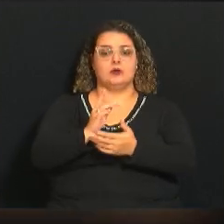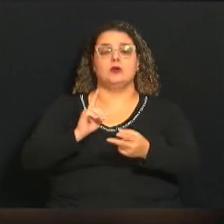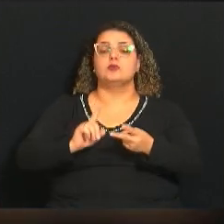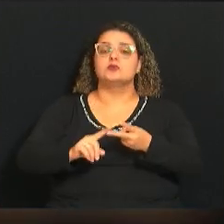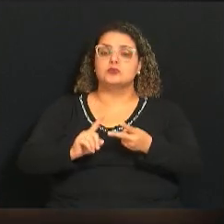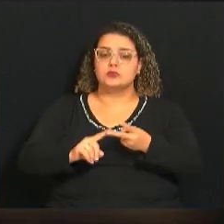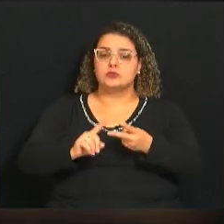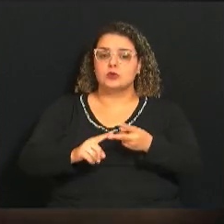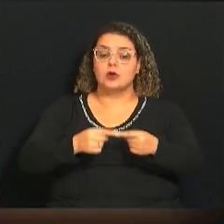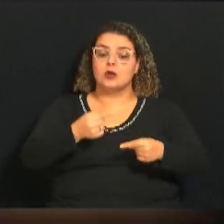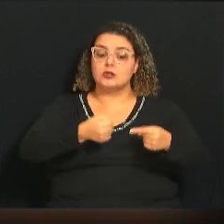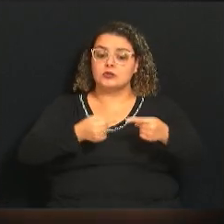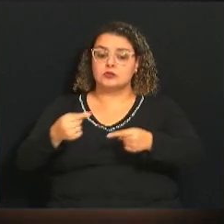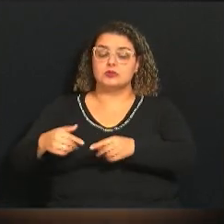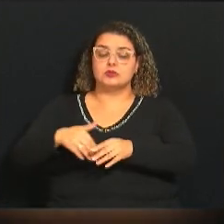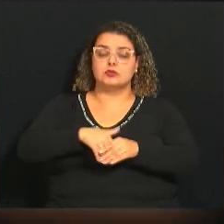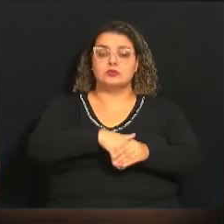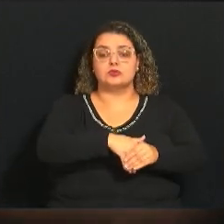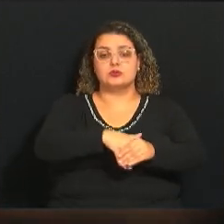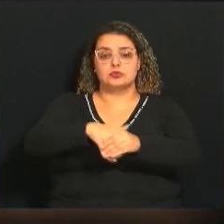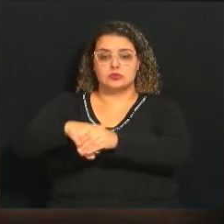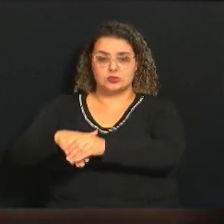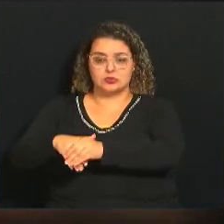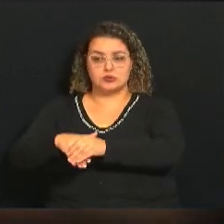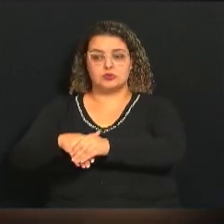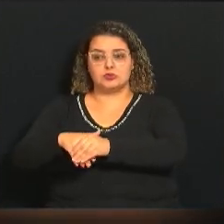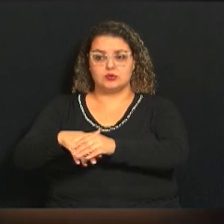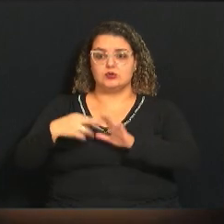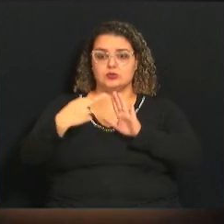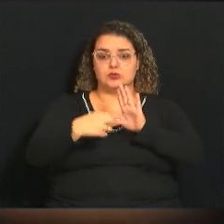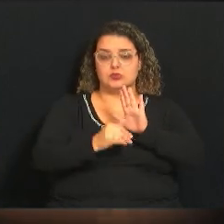violência doméstica contra a mulher. Entenda a proposta.